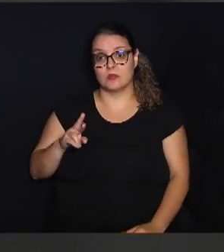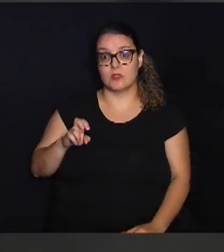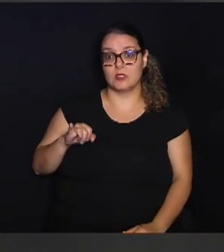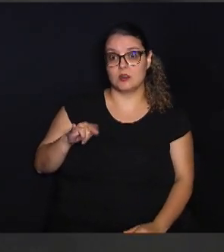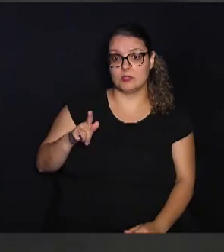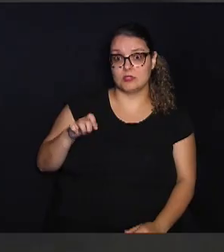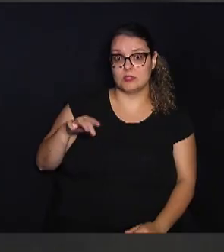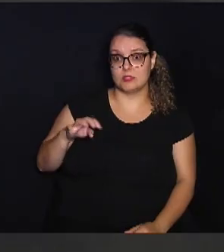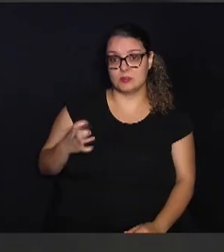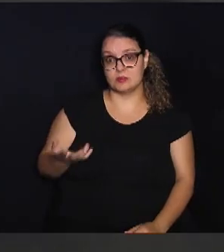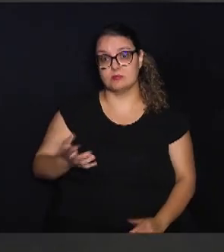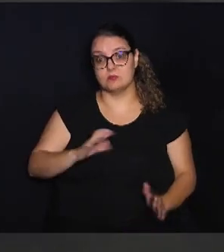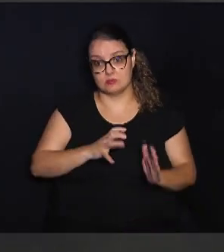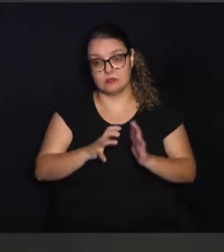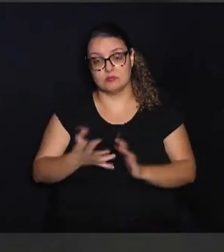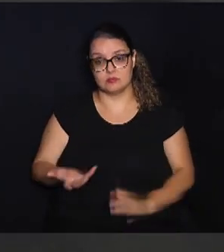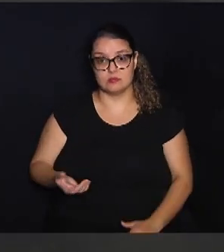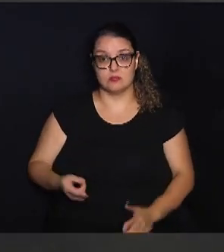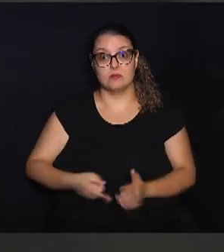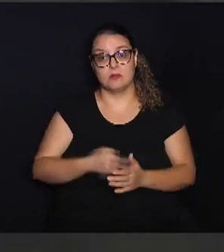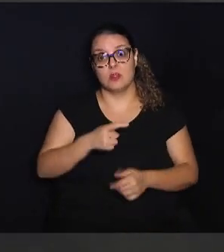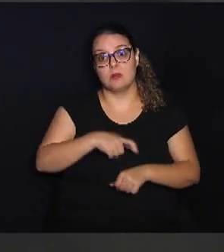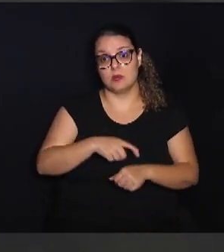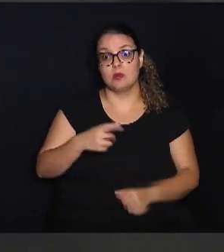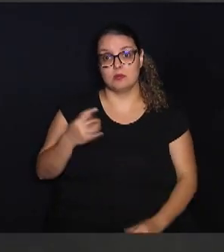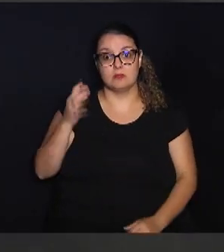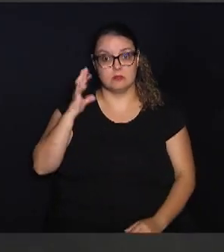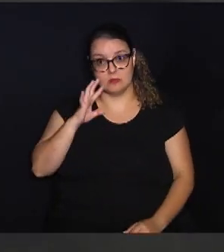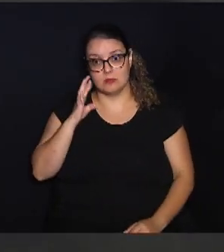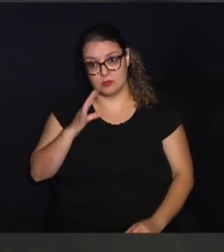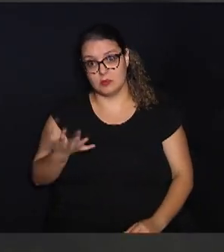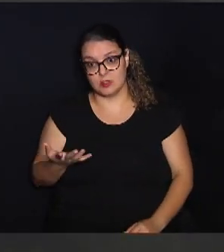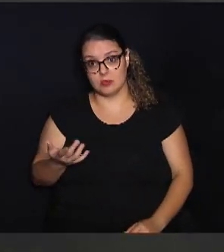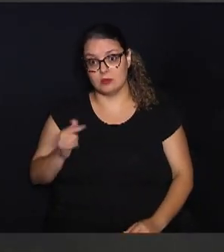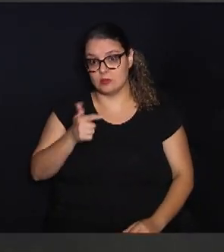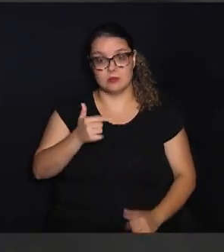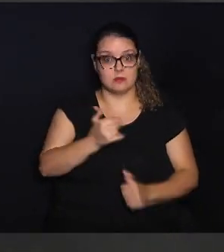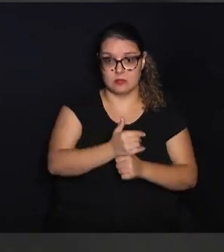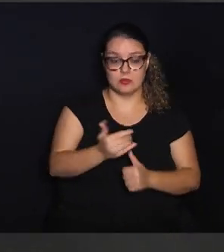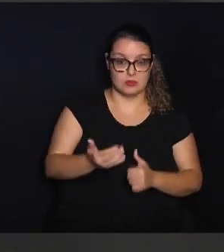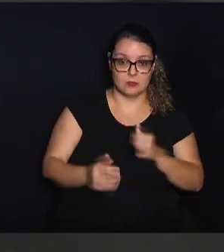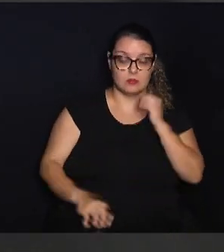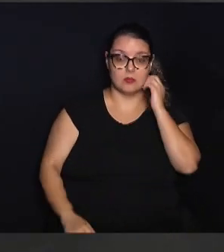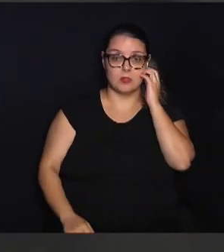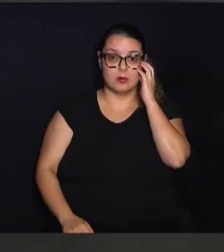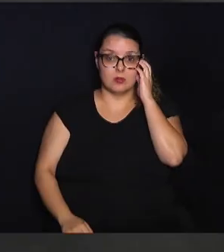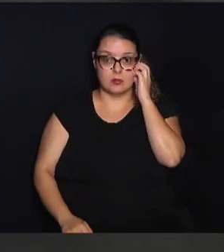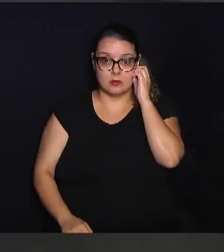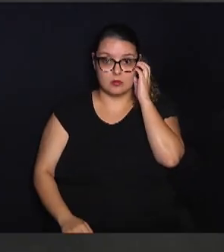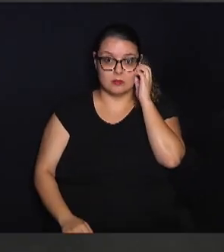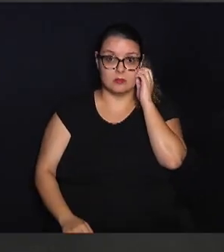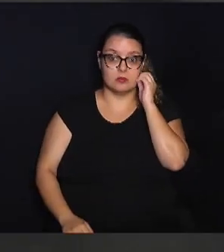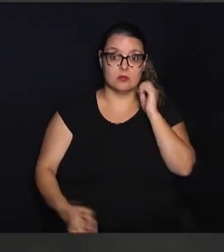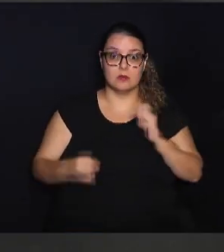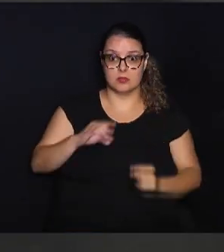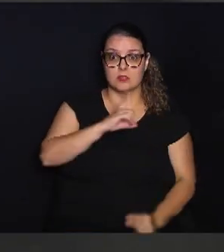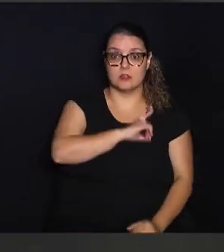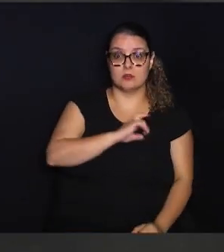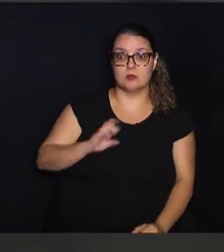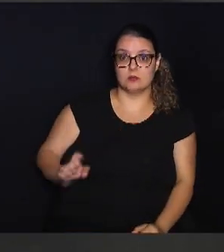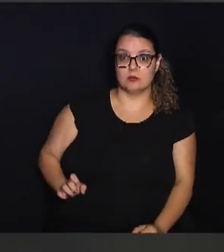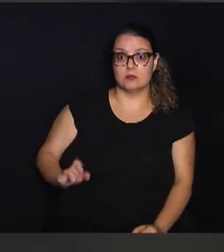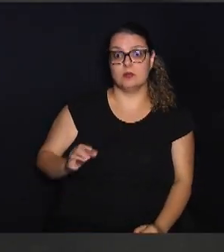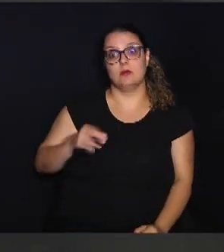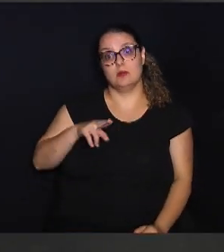partidário seria, num primeiro momento, interessante, porque eu não tenho mandato. Se for deputado estadual lá na frente ou